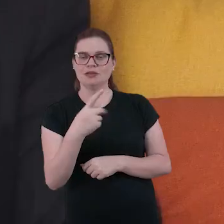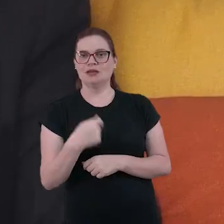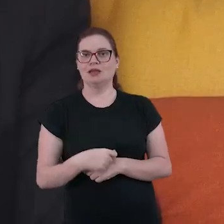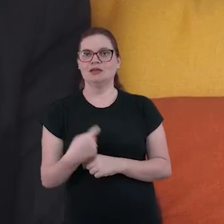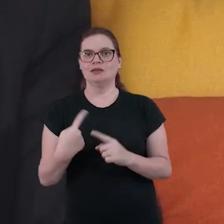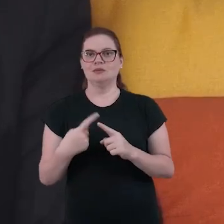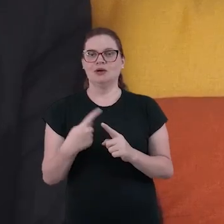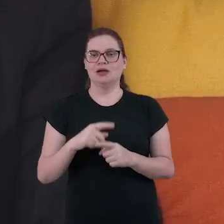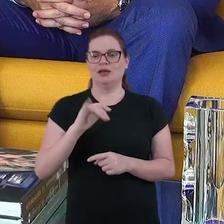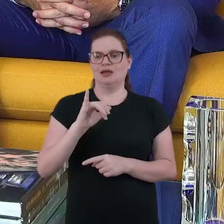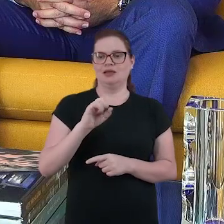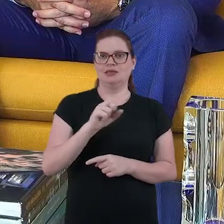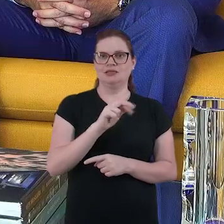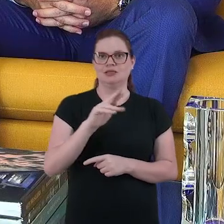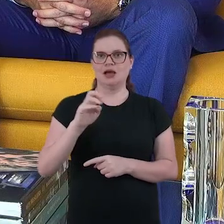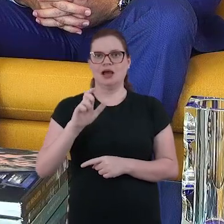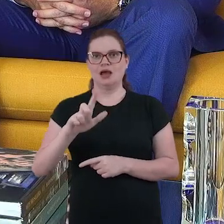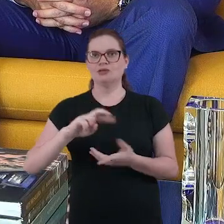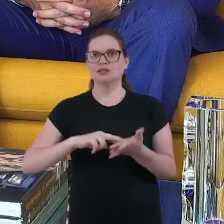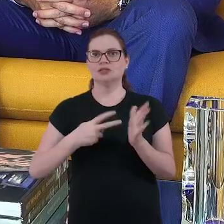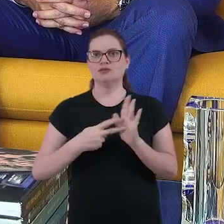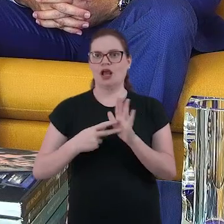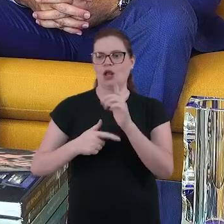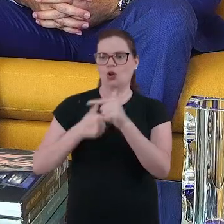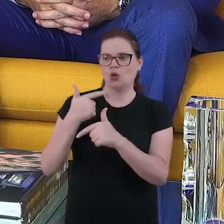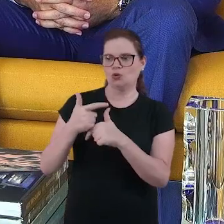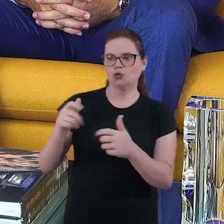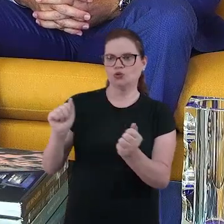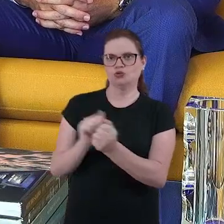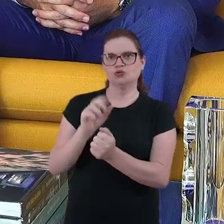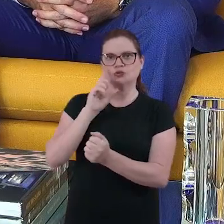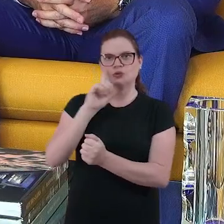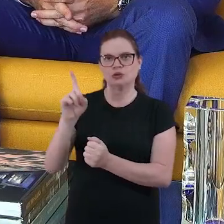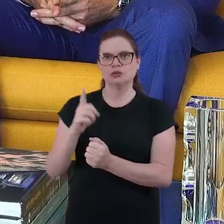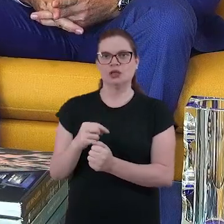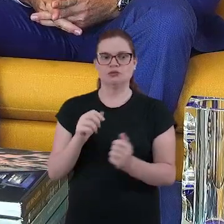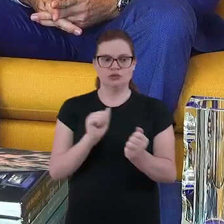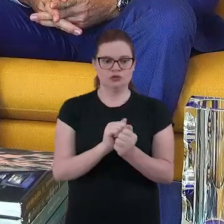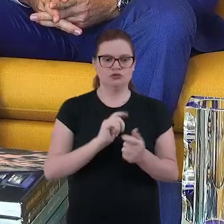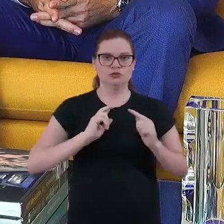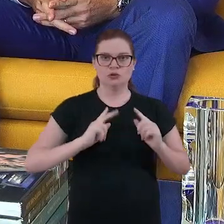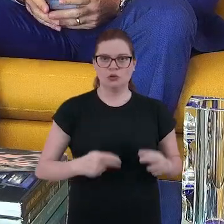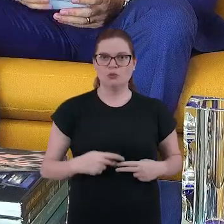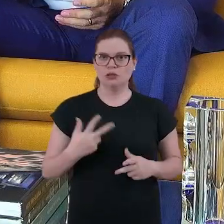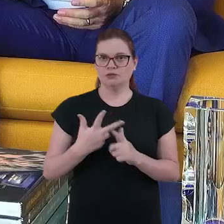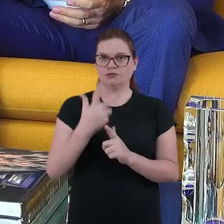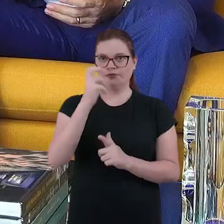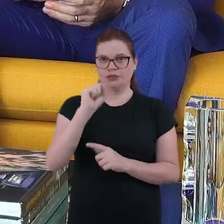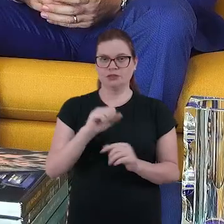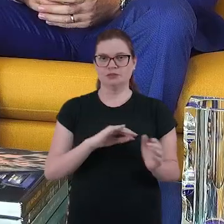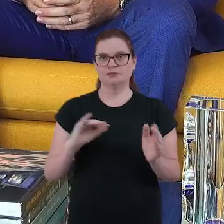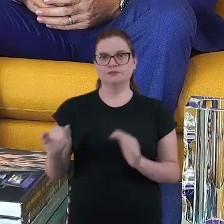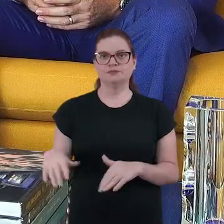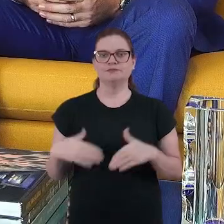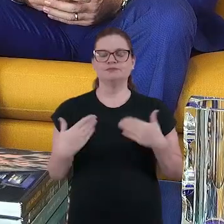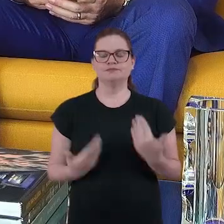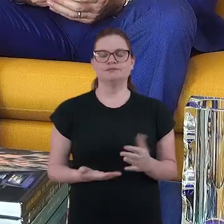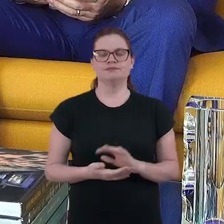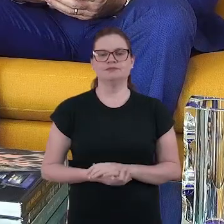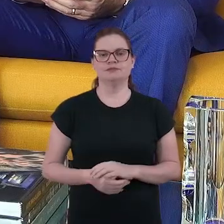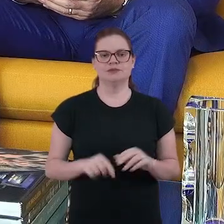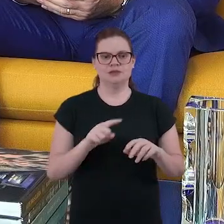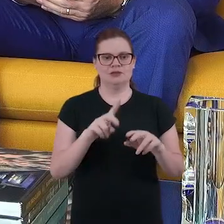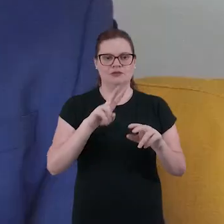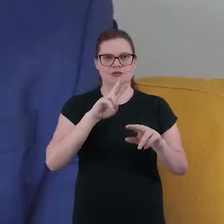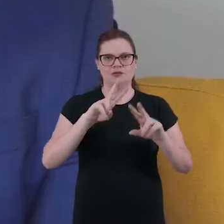com Deus e com os homens e prevaleceu. Com os homens e prevaleceu. Pastor Isaías. Pastor Edilson falando sobre Jacó, então vou encerrar